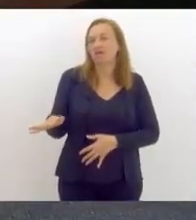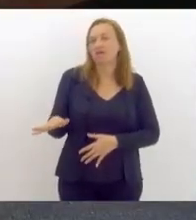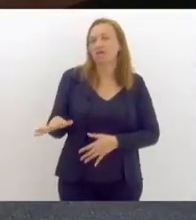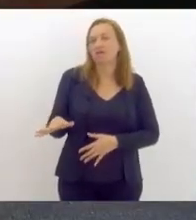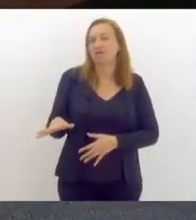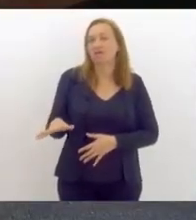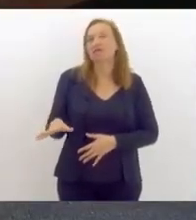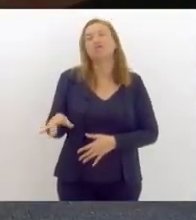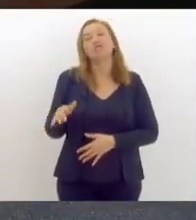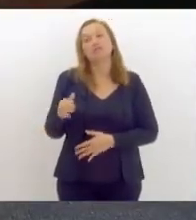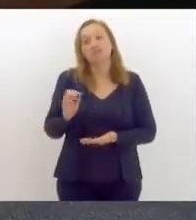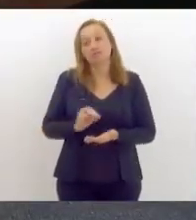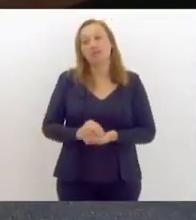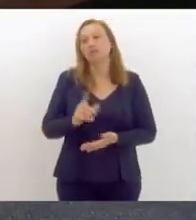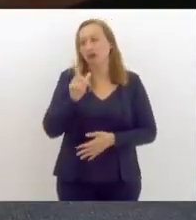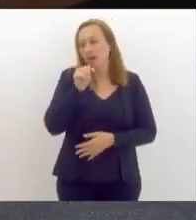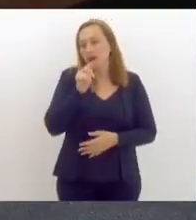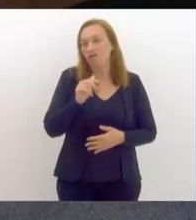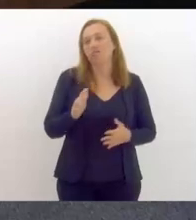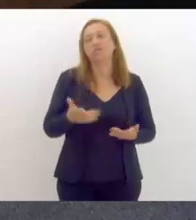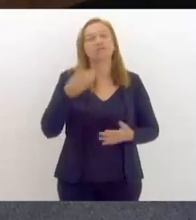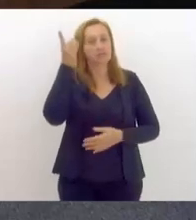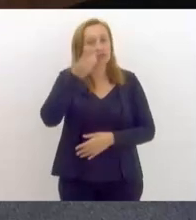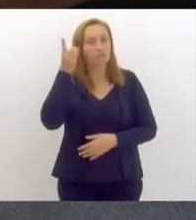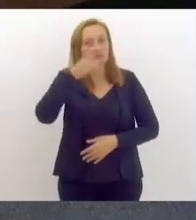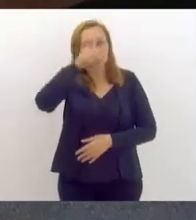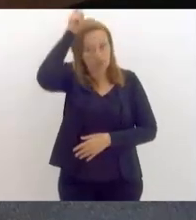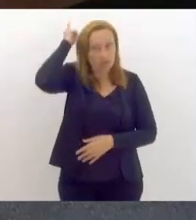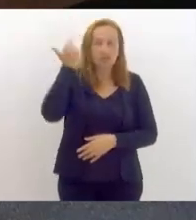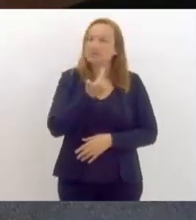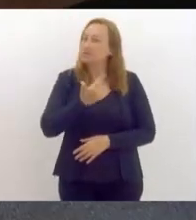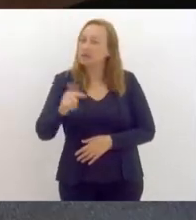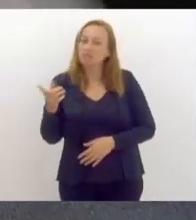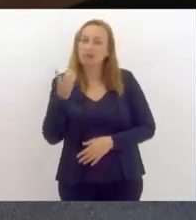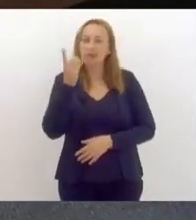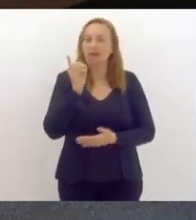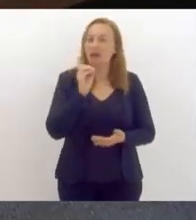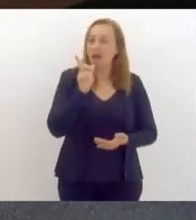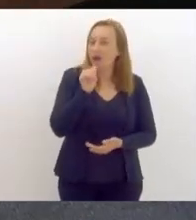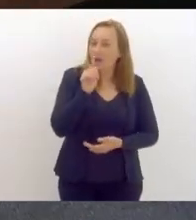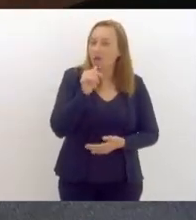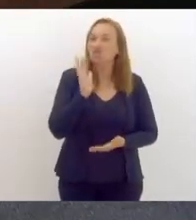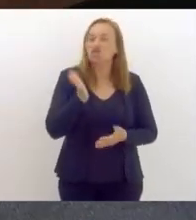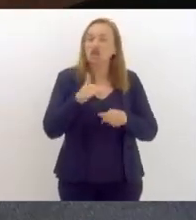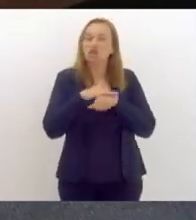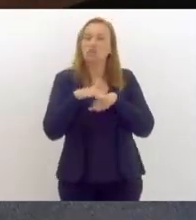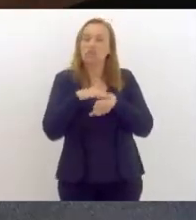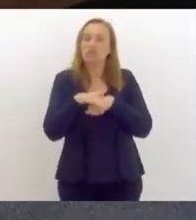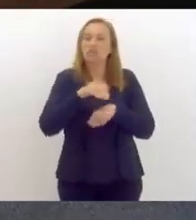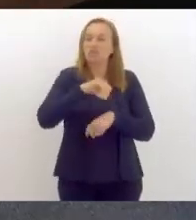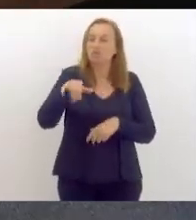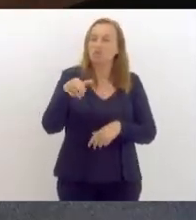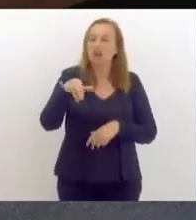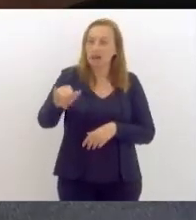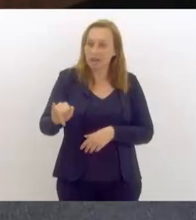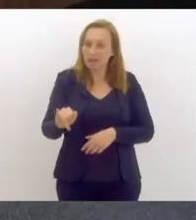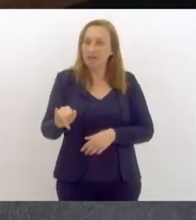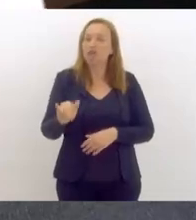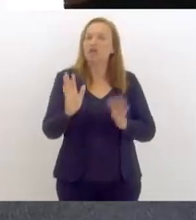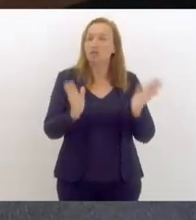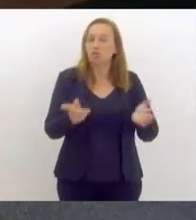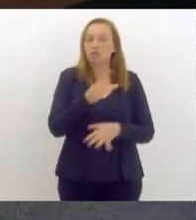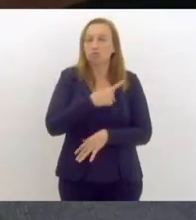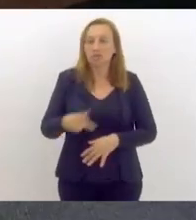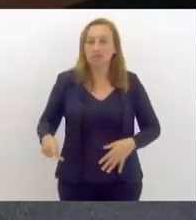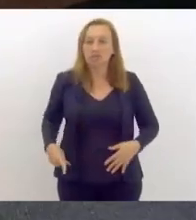nas periferias deputados não tem água então já conversei com Jair que é hoje o